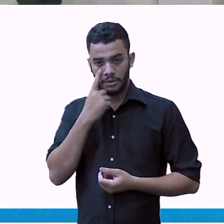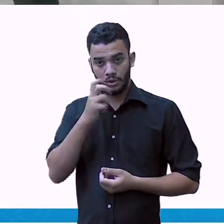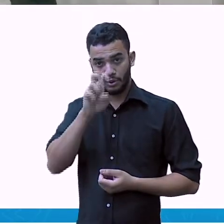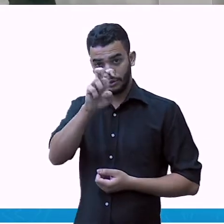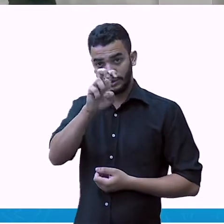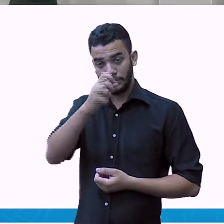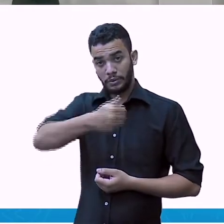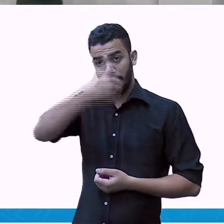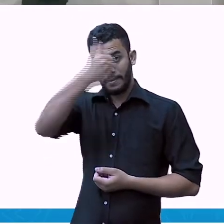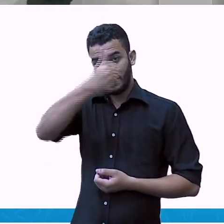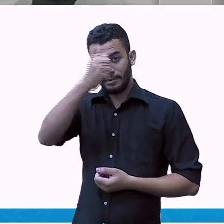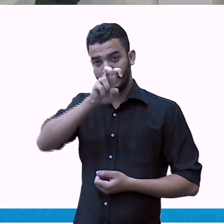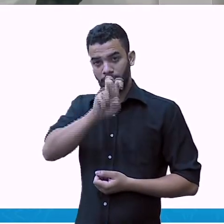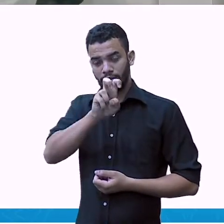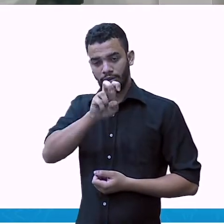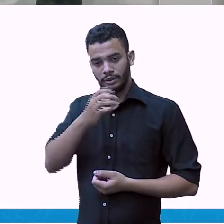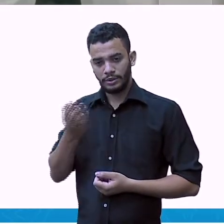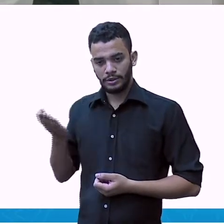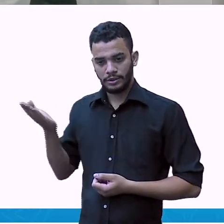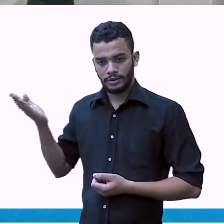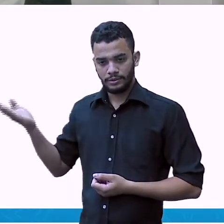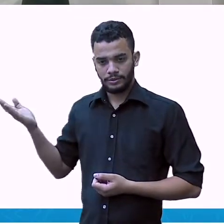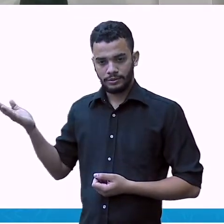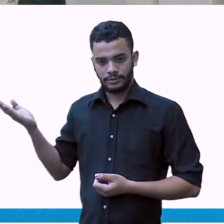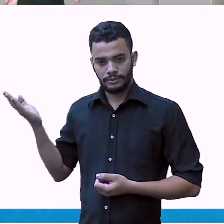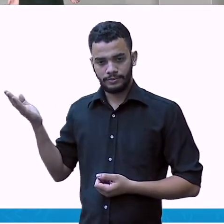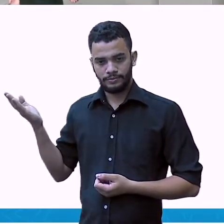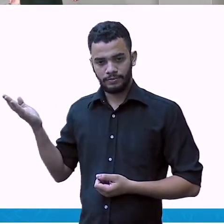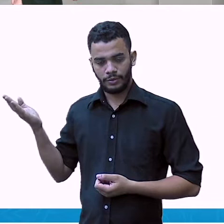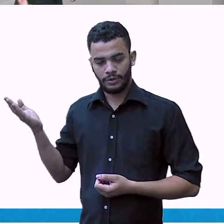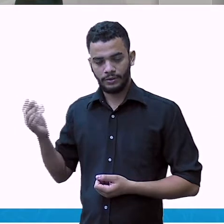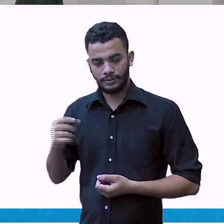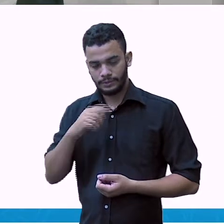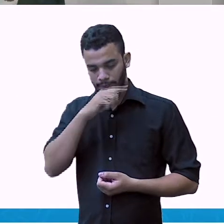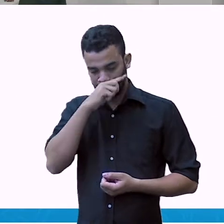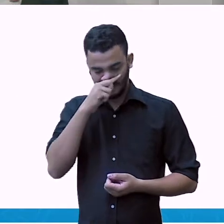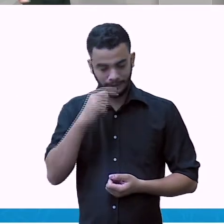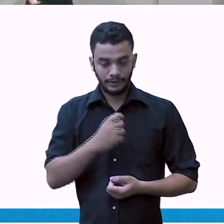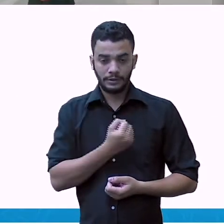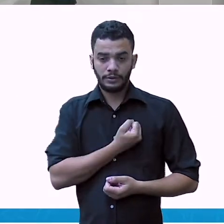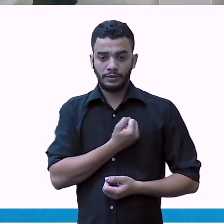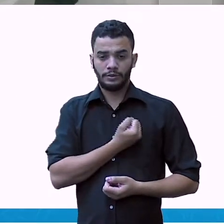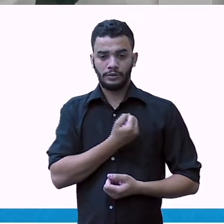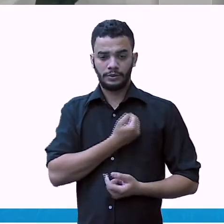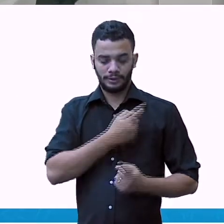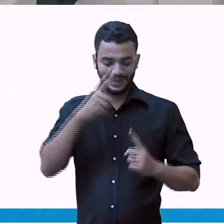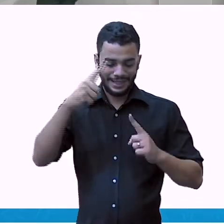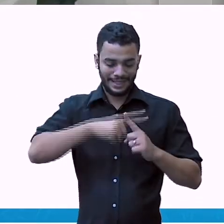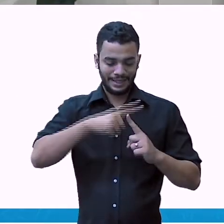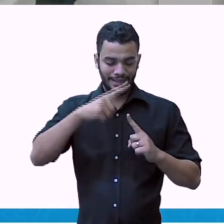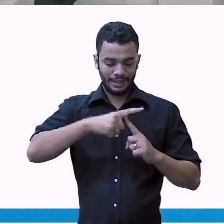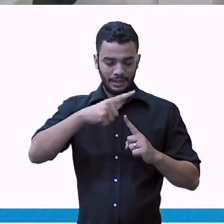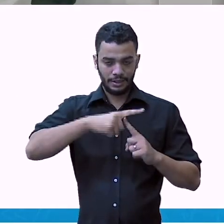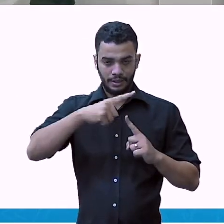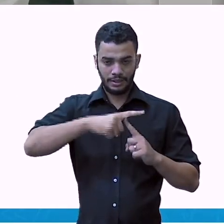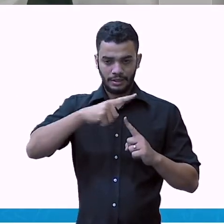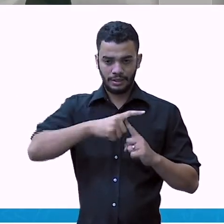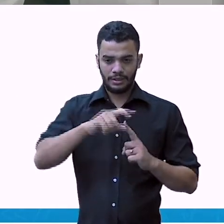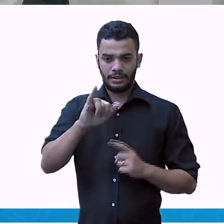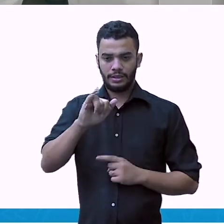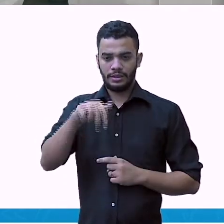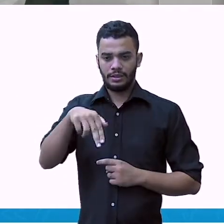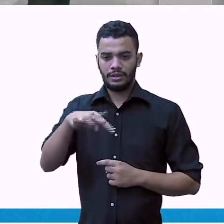parte inteira. O que é minha parte inteira? A unidade, que você aprendeu comigo, a primeira ordem dos